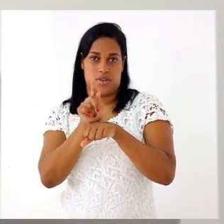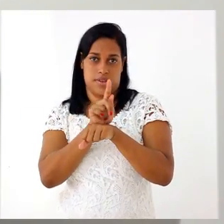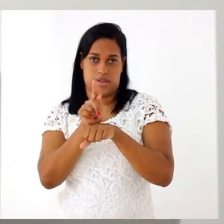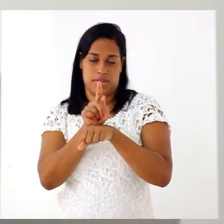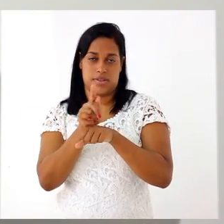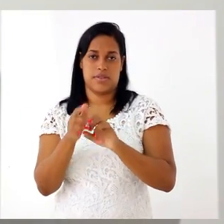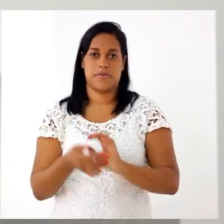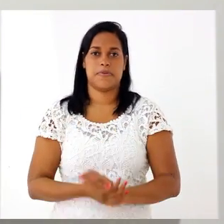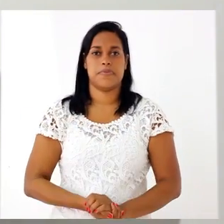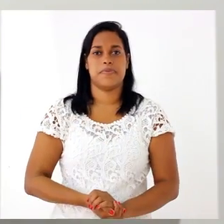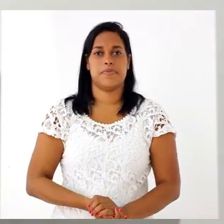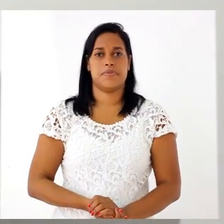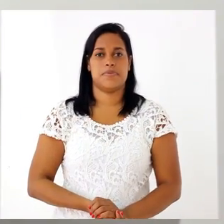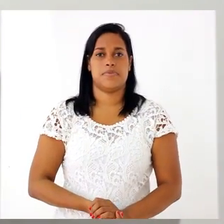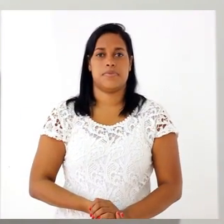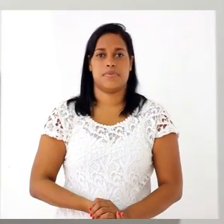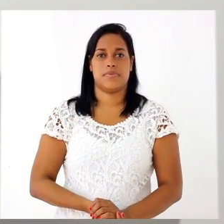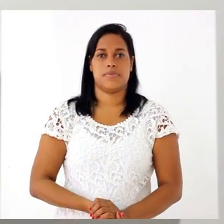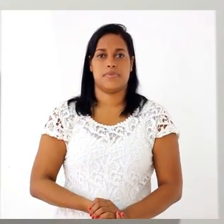e você